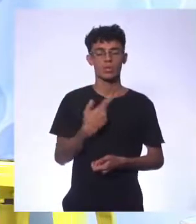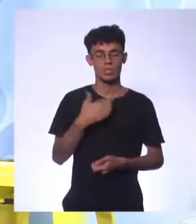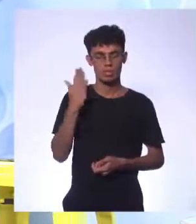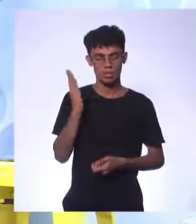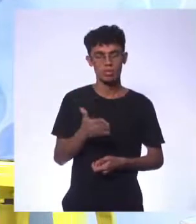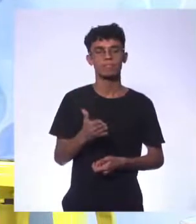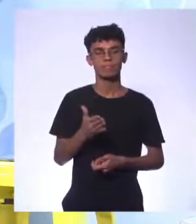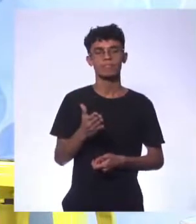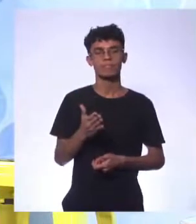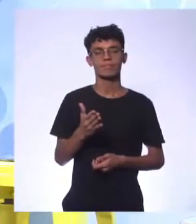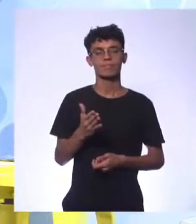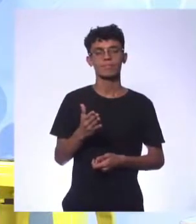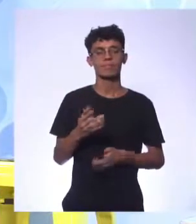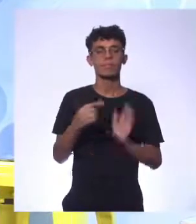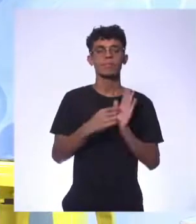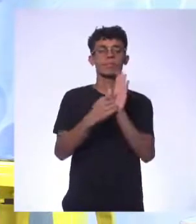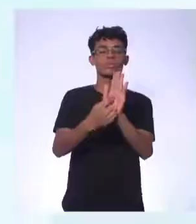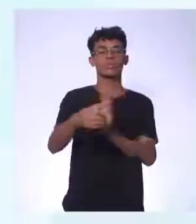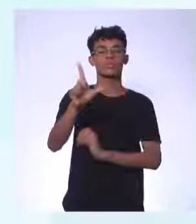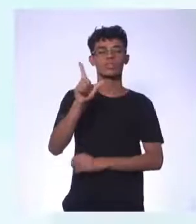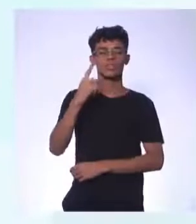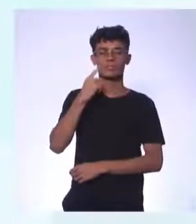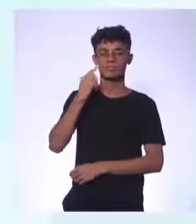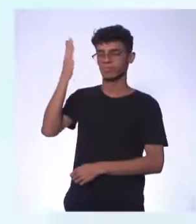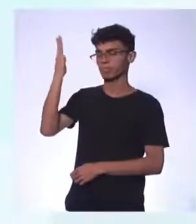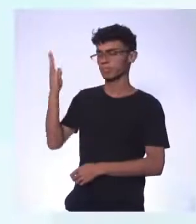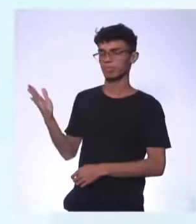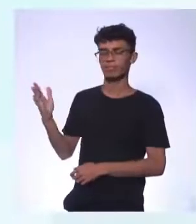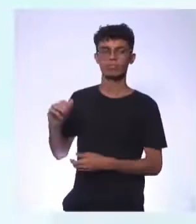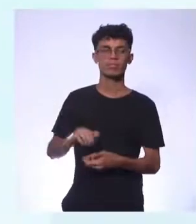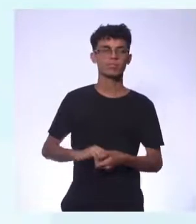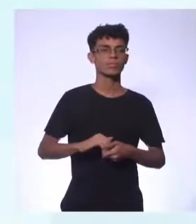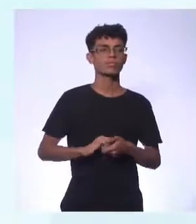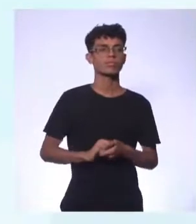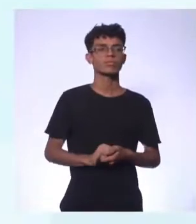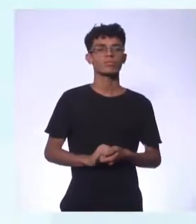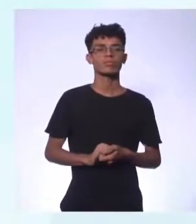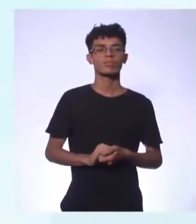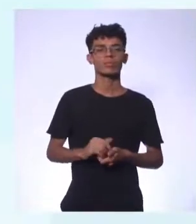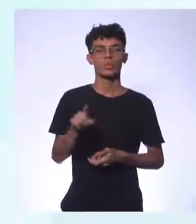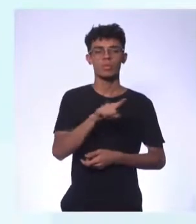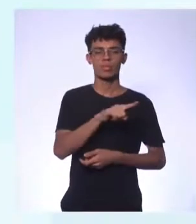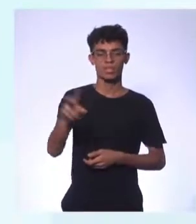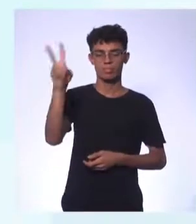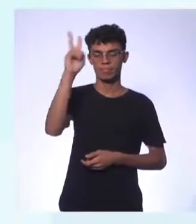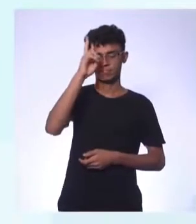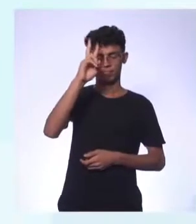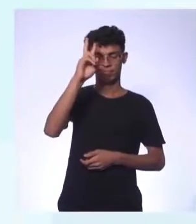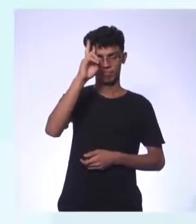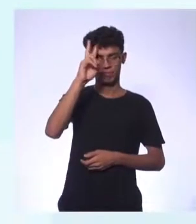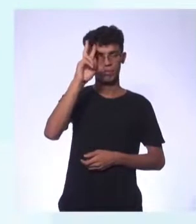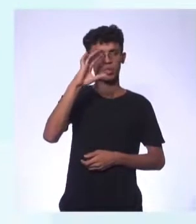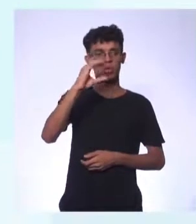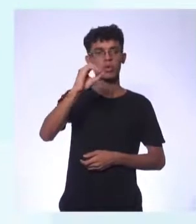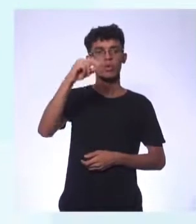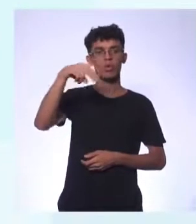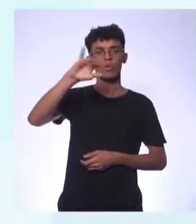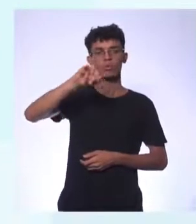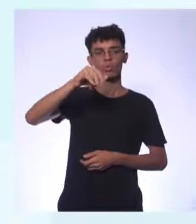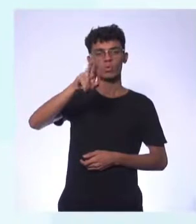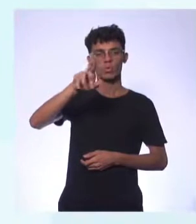trabalhou aqui no Centro de Mídias. Dá uma olhadinha na tela. Então, só para vocês retomarem aí, a Conjuração Mineira